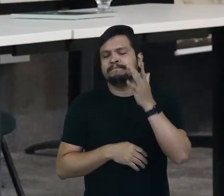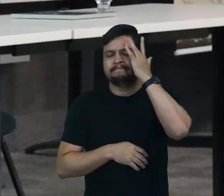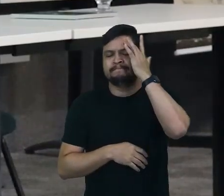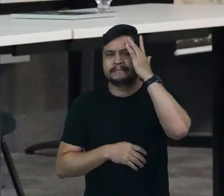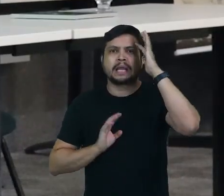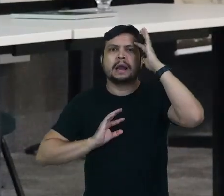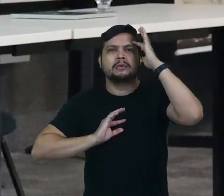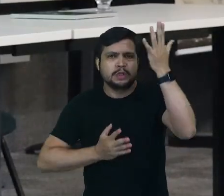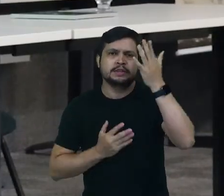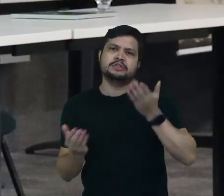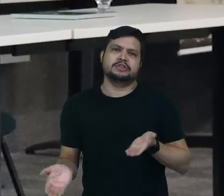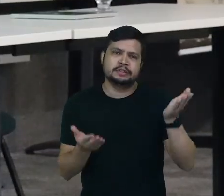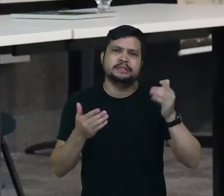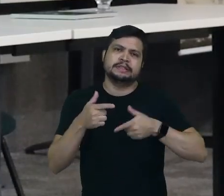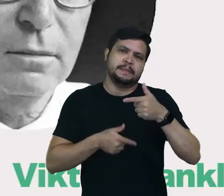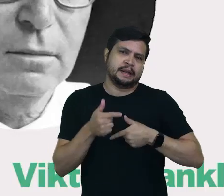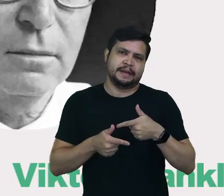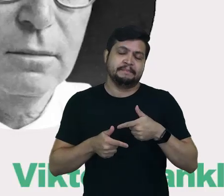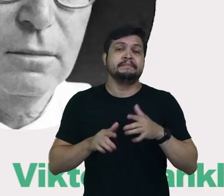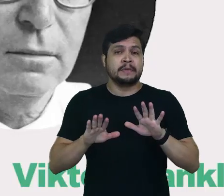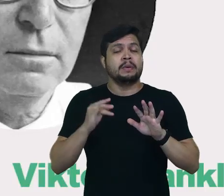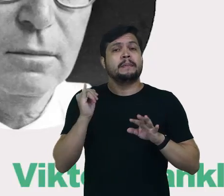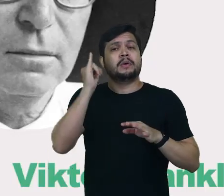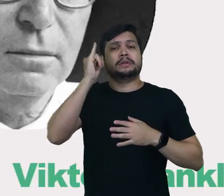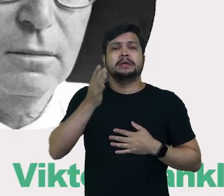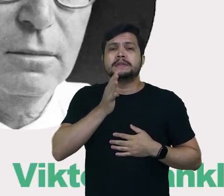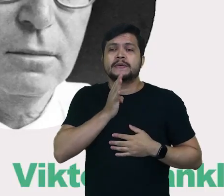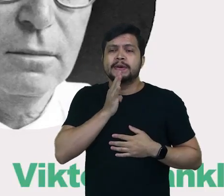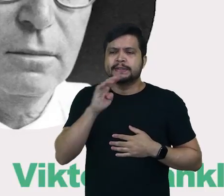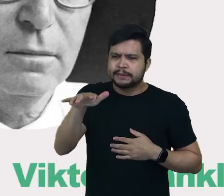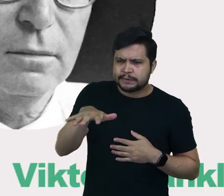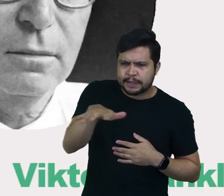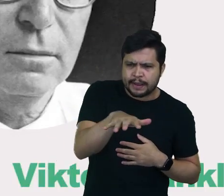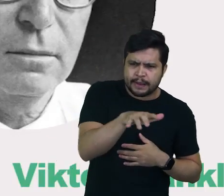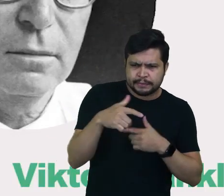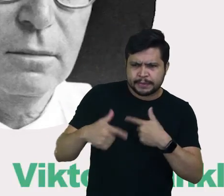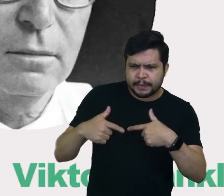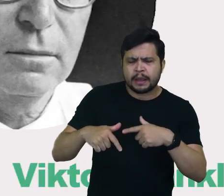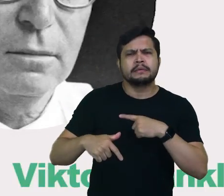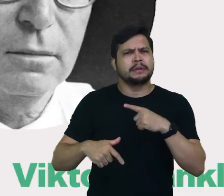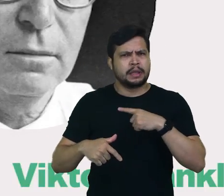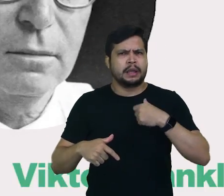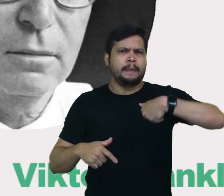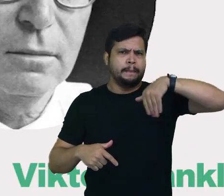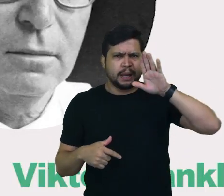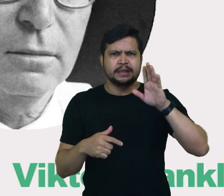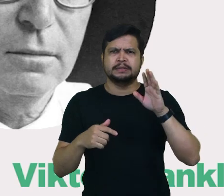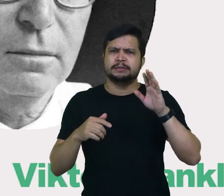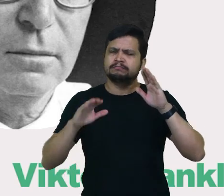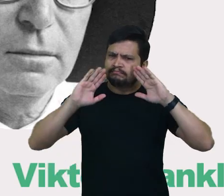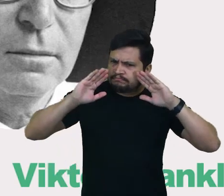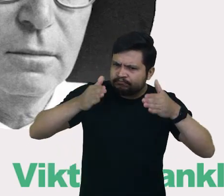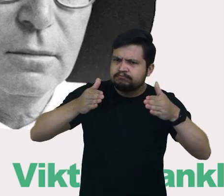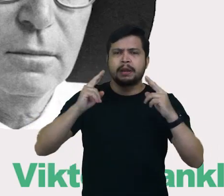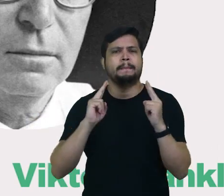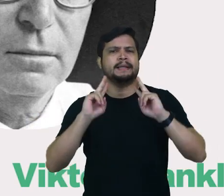é importante, né, a gente conhecendo esses cenários, a gente ter esse olhar, mas